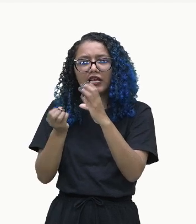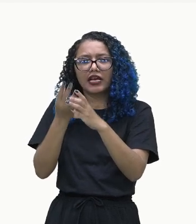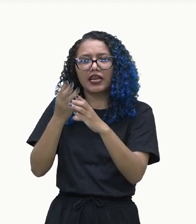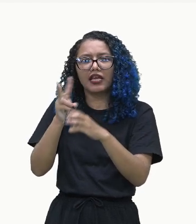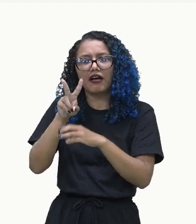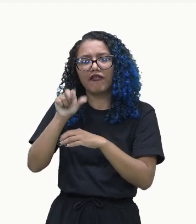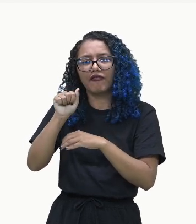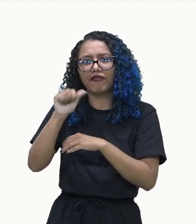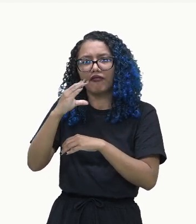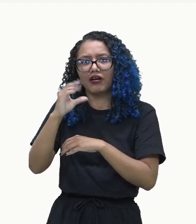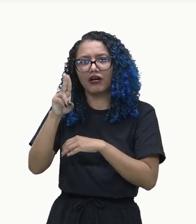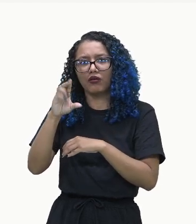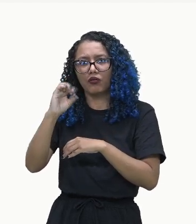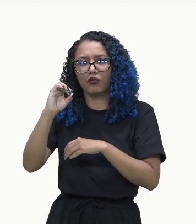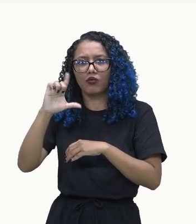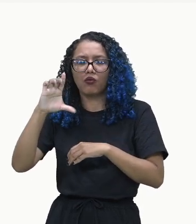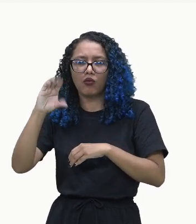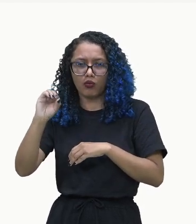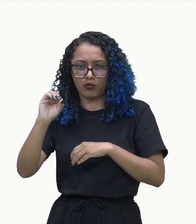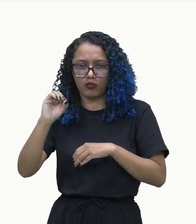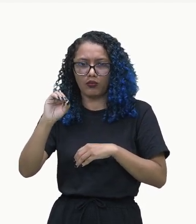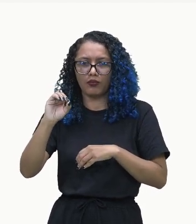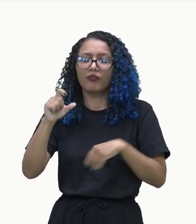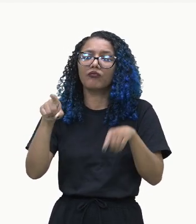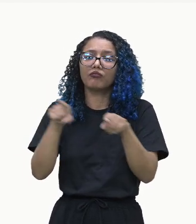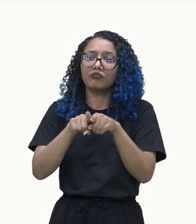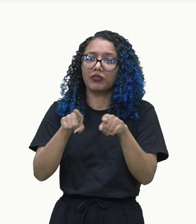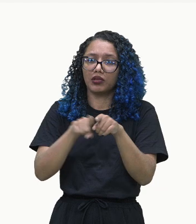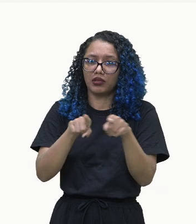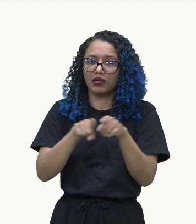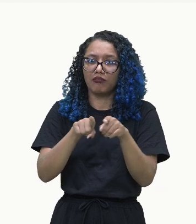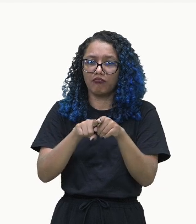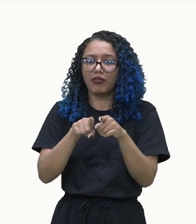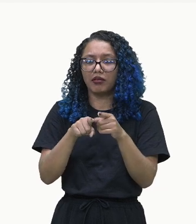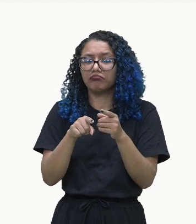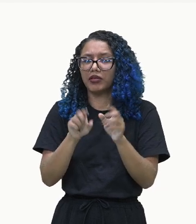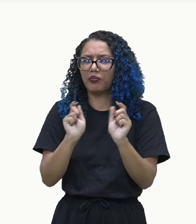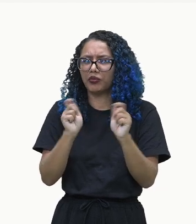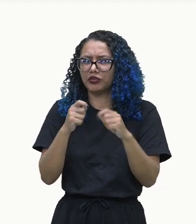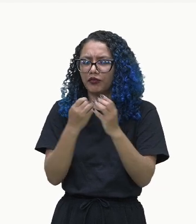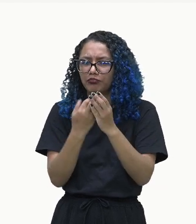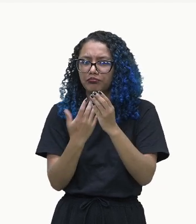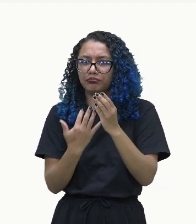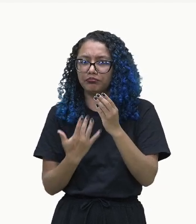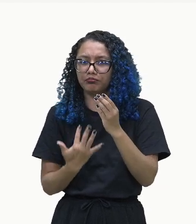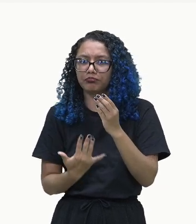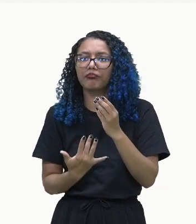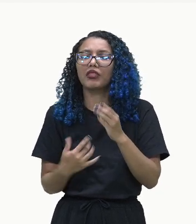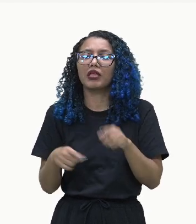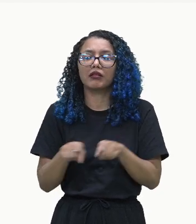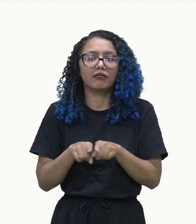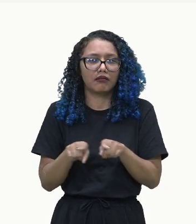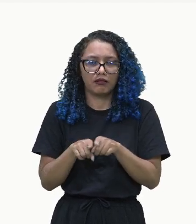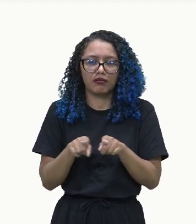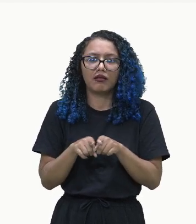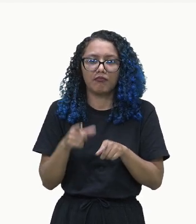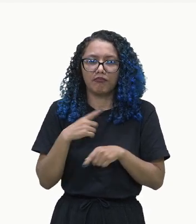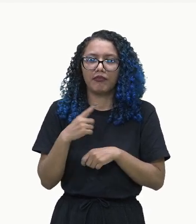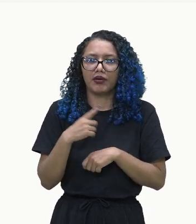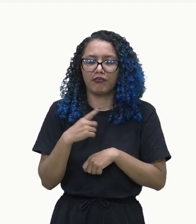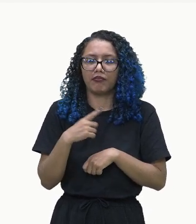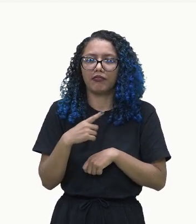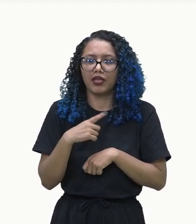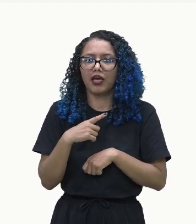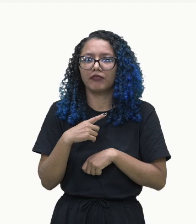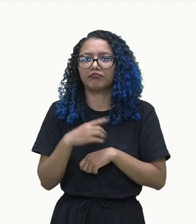E assim eles também vão ter um processo de digestão intracelular, tá bom? Dessas substâncias que